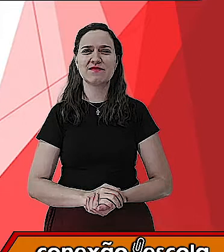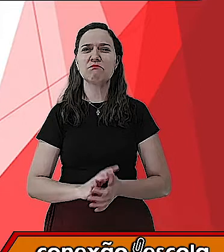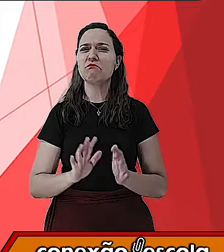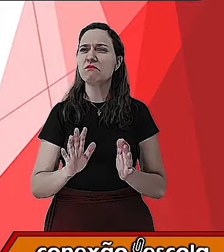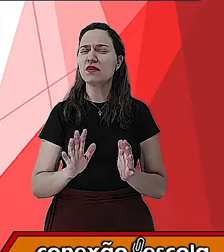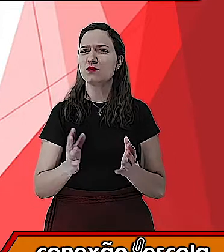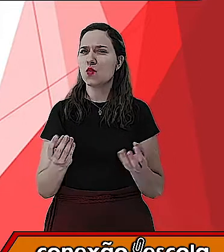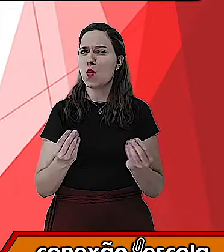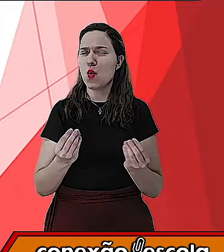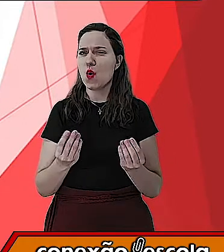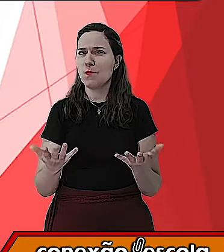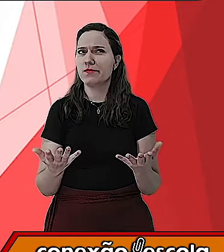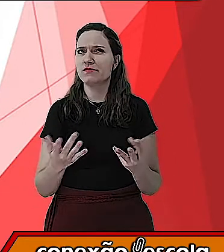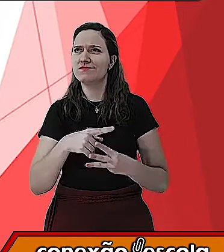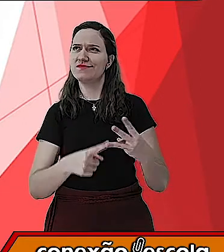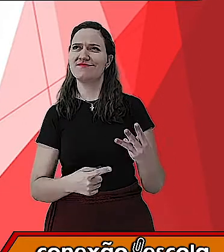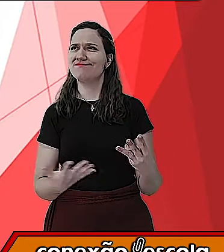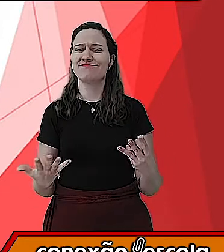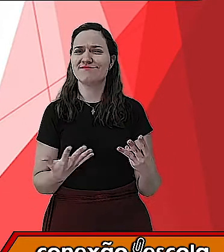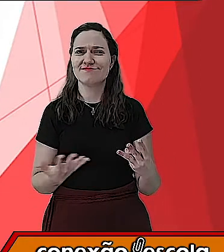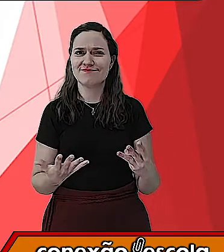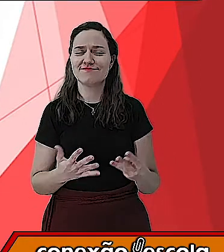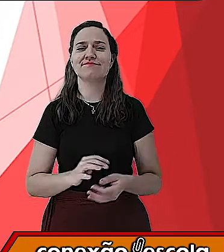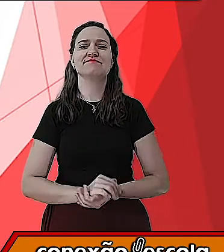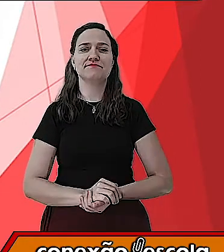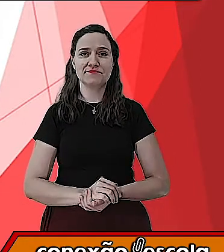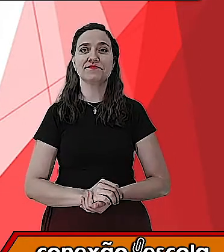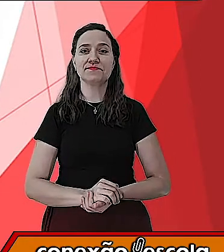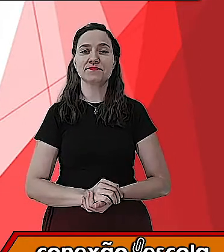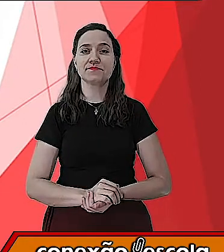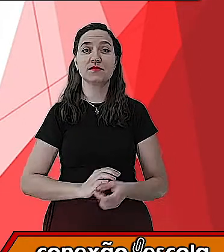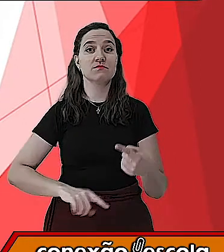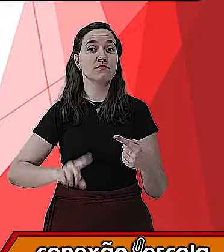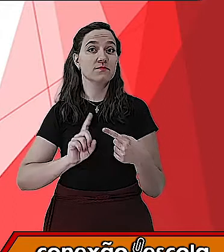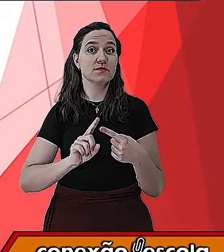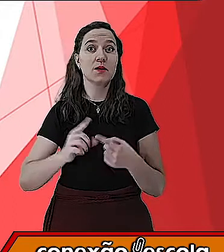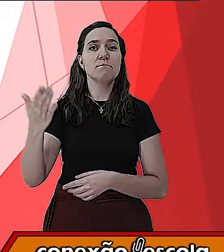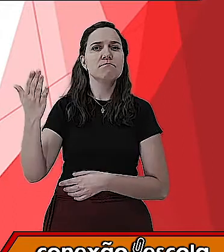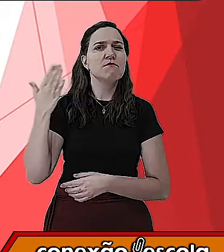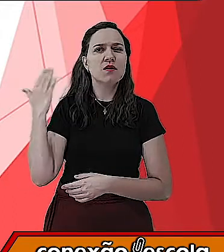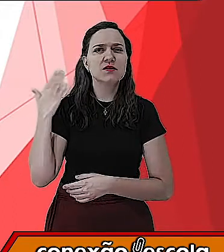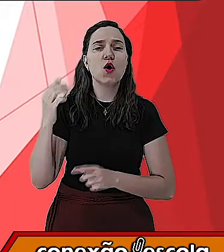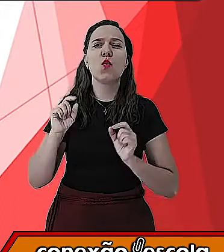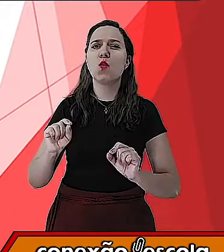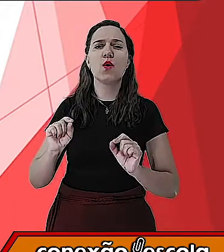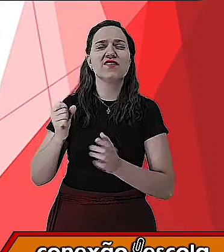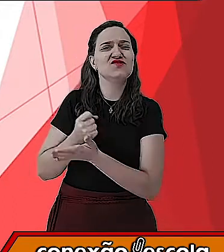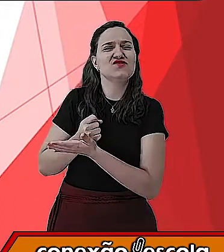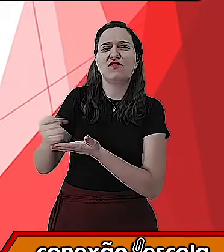Como assim, tia Isabela? Bom, passado é algo que